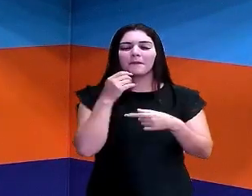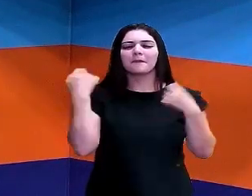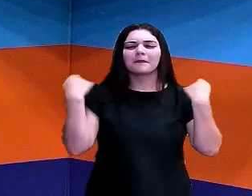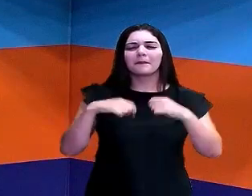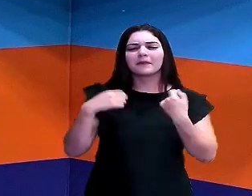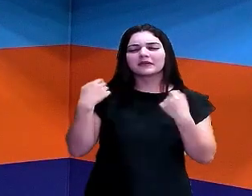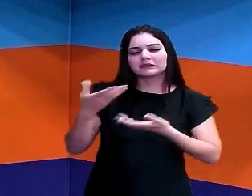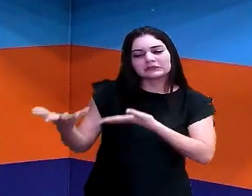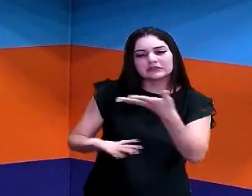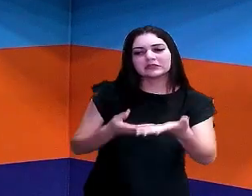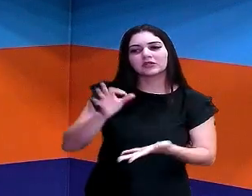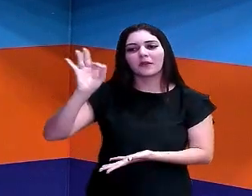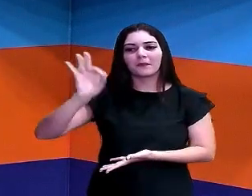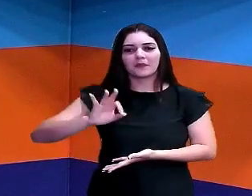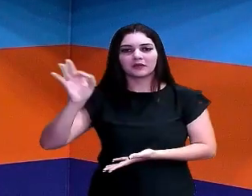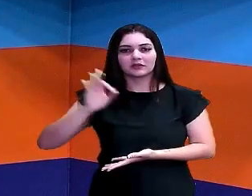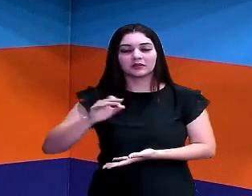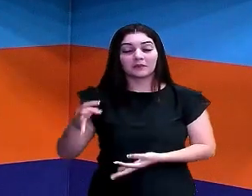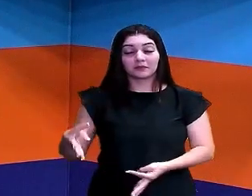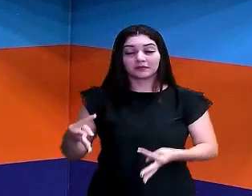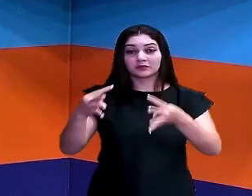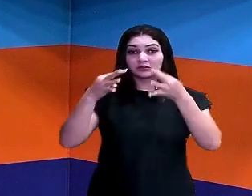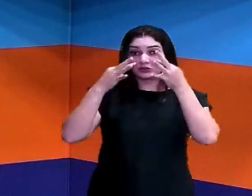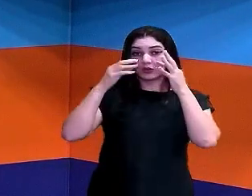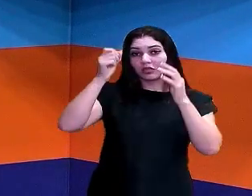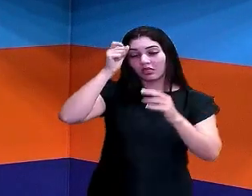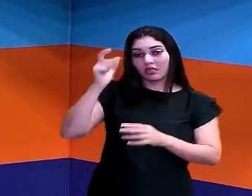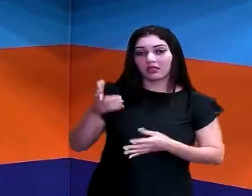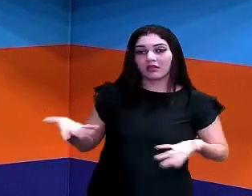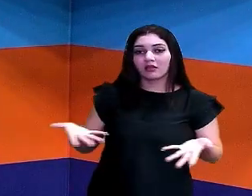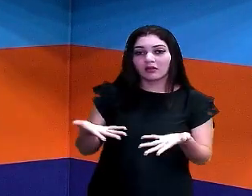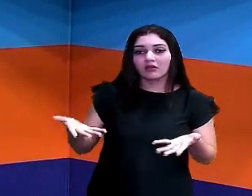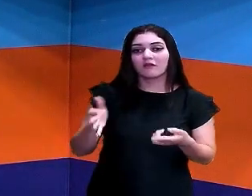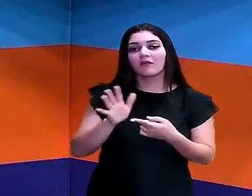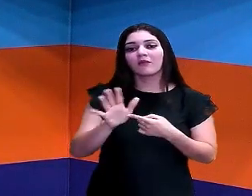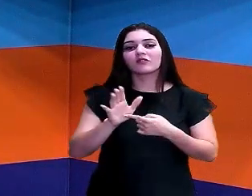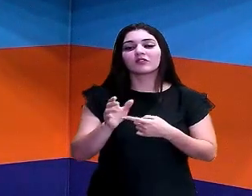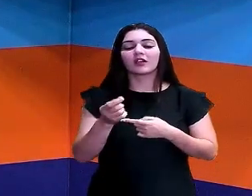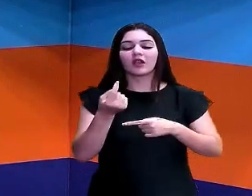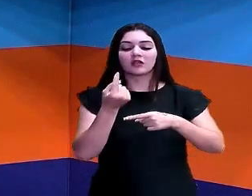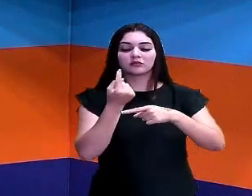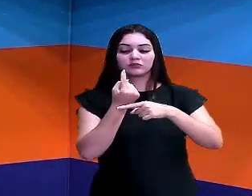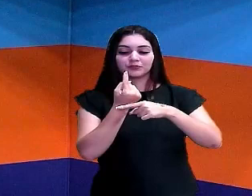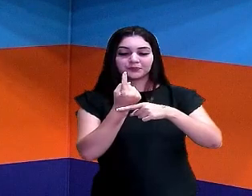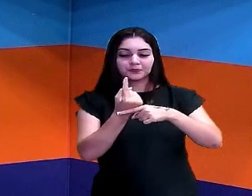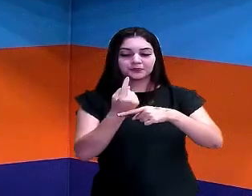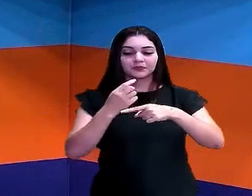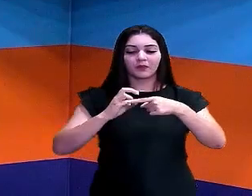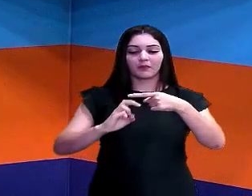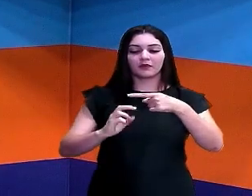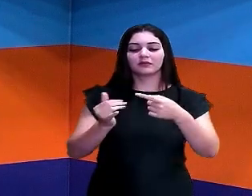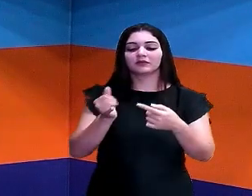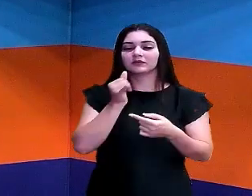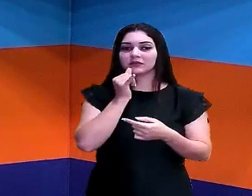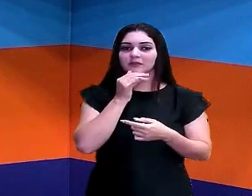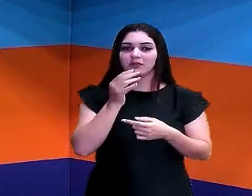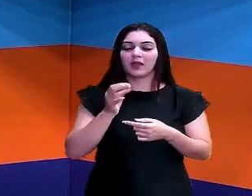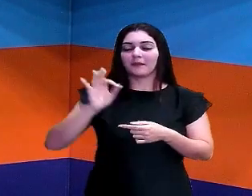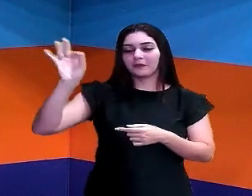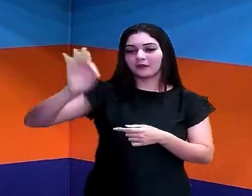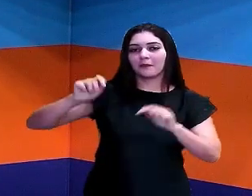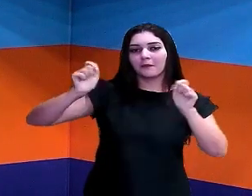porcentagem. Se liga nessa ideia agora, que eu quero trazer dessa relação de um meio e um quarto. A porcentagem pode